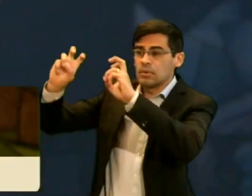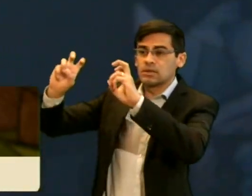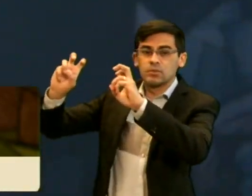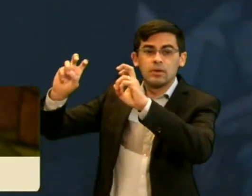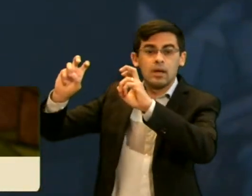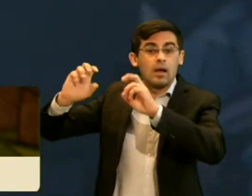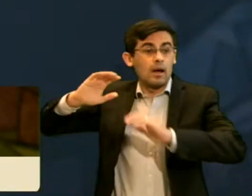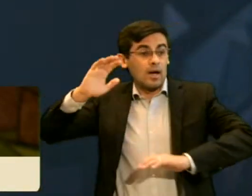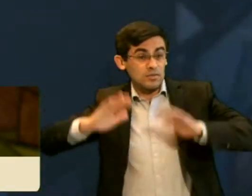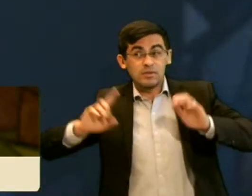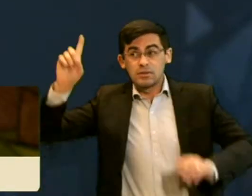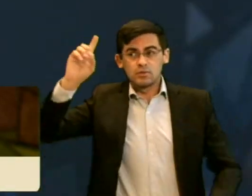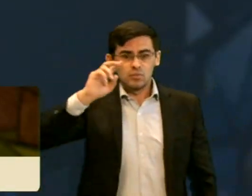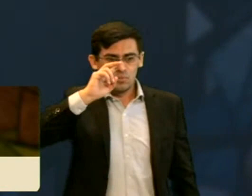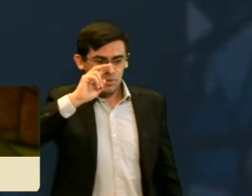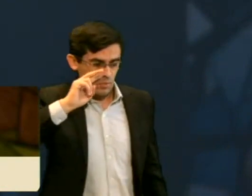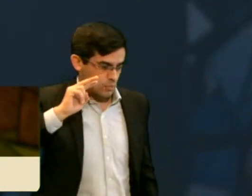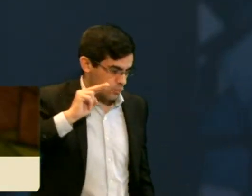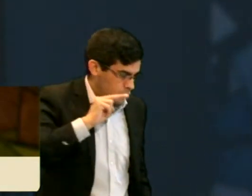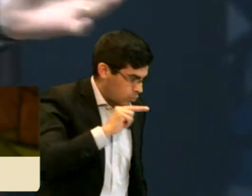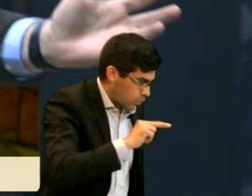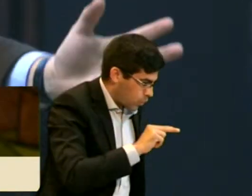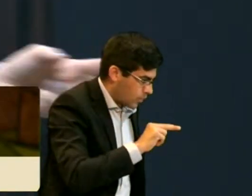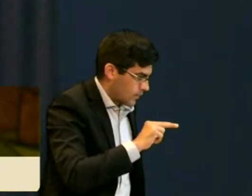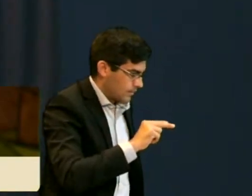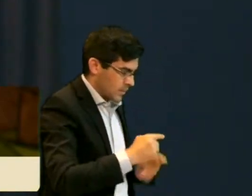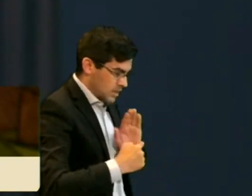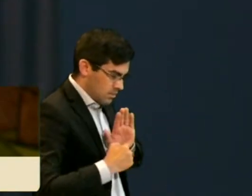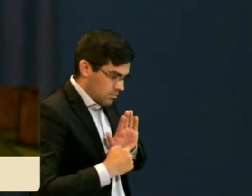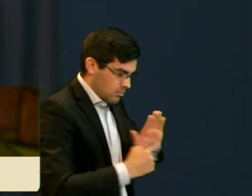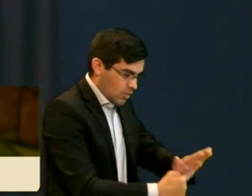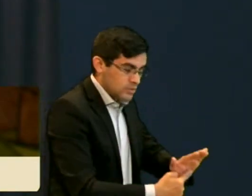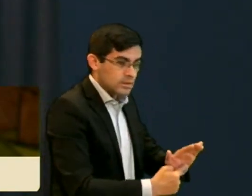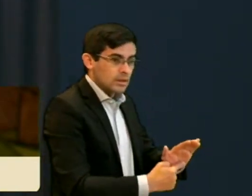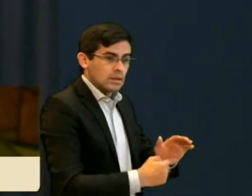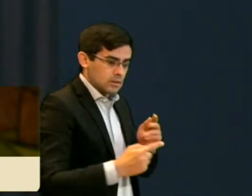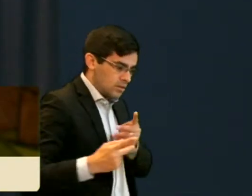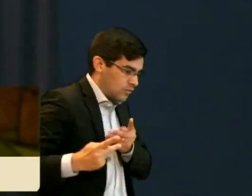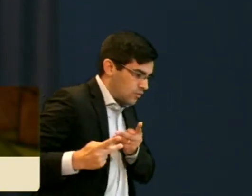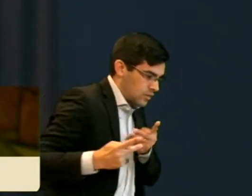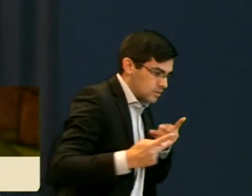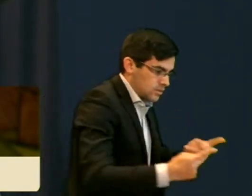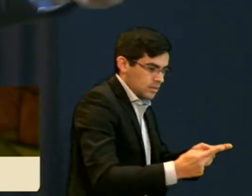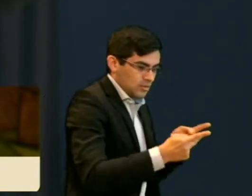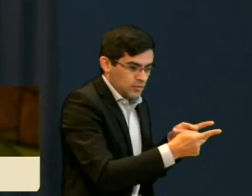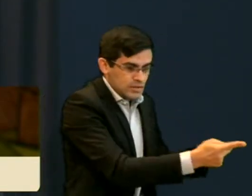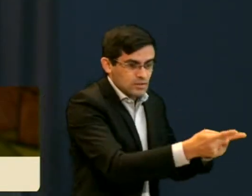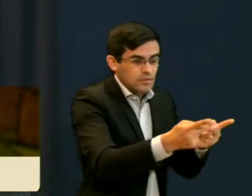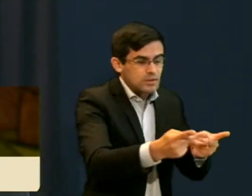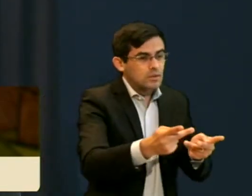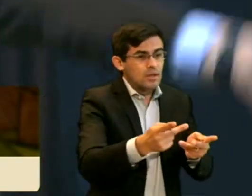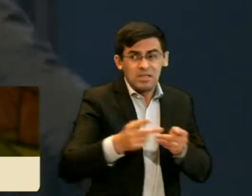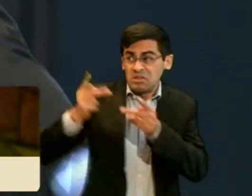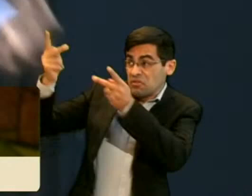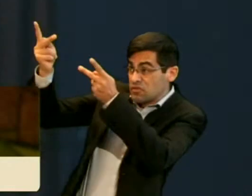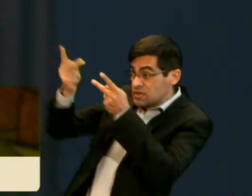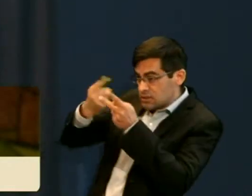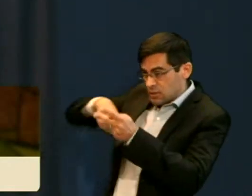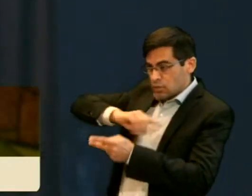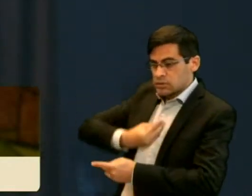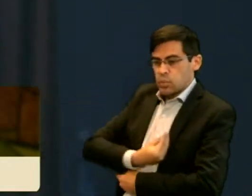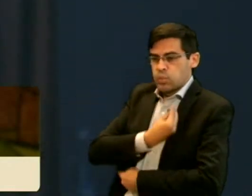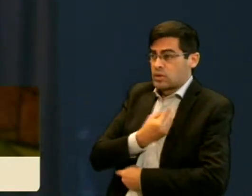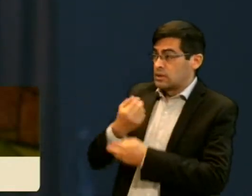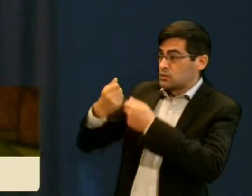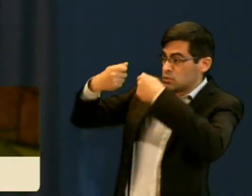por vezes Deus se inclina. Ele mostra a sua face. E as visitações de Deus na nossa história